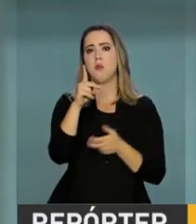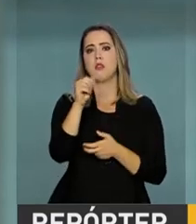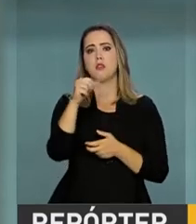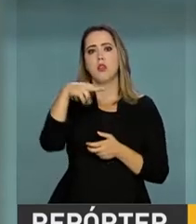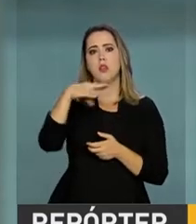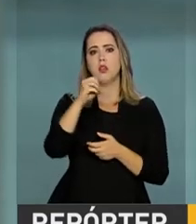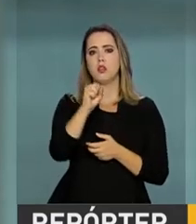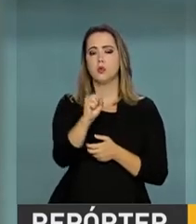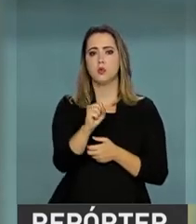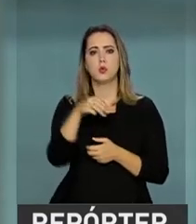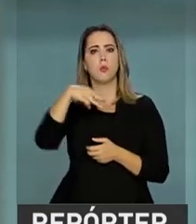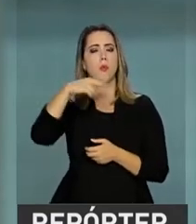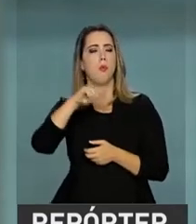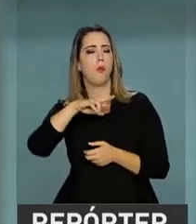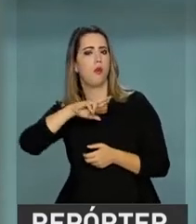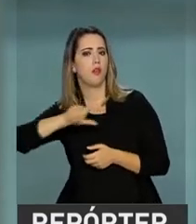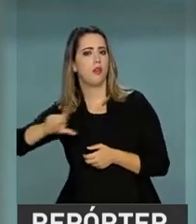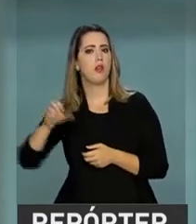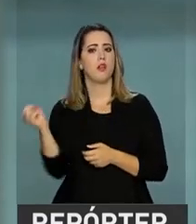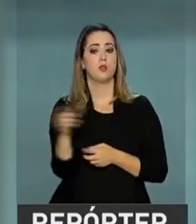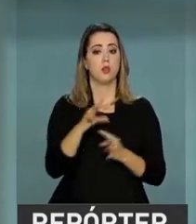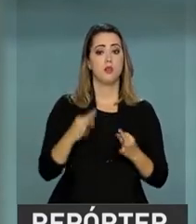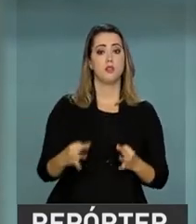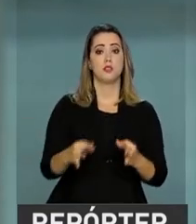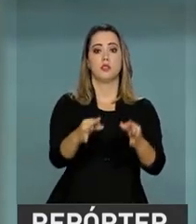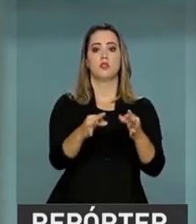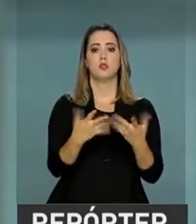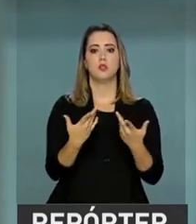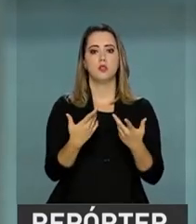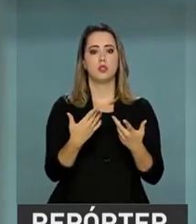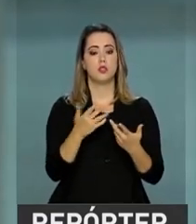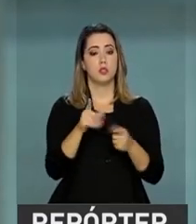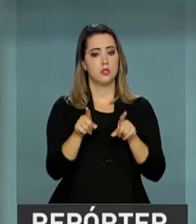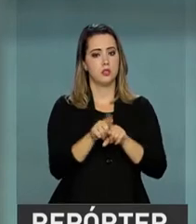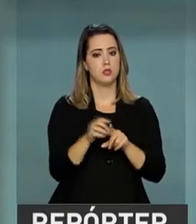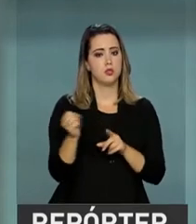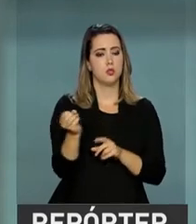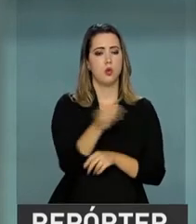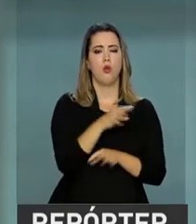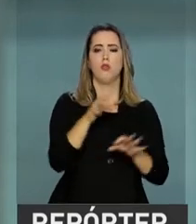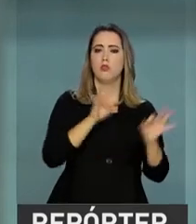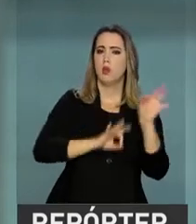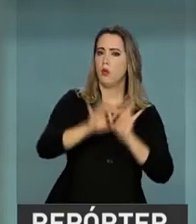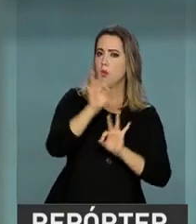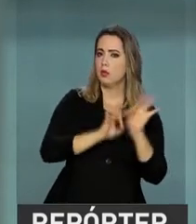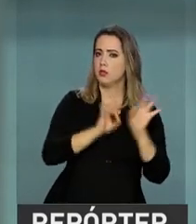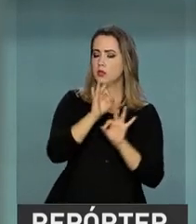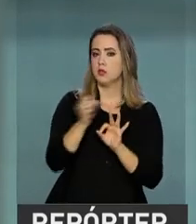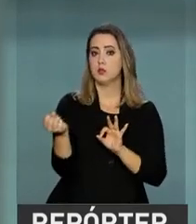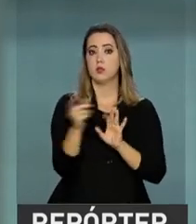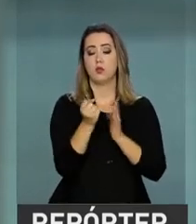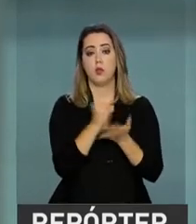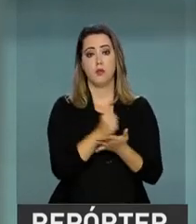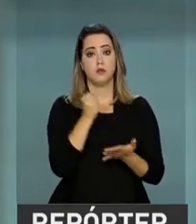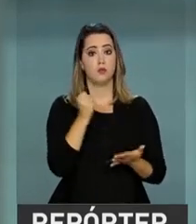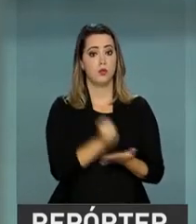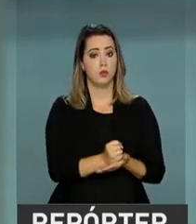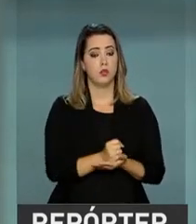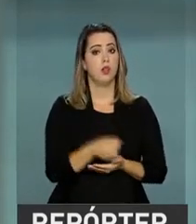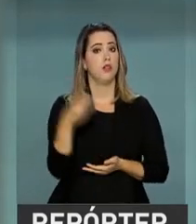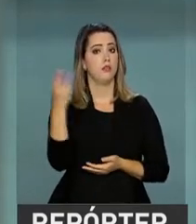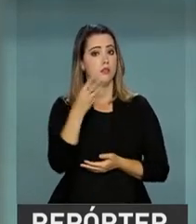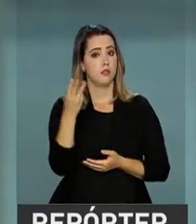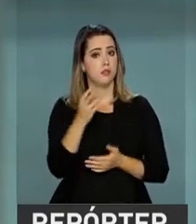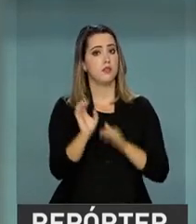sobre novas tecnologias, o teletrabalho, sobre nova organização e novos contratos, terceirização,